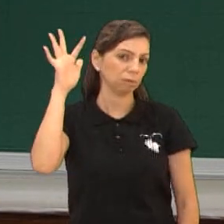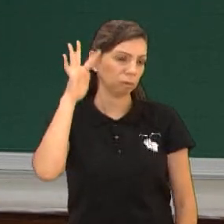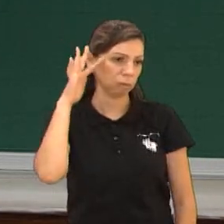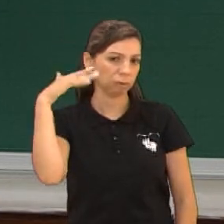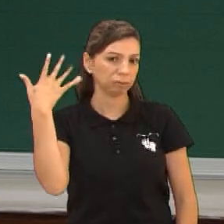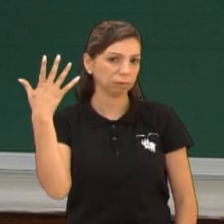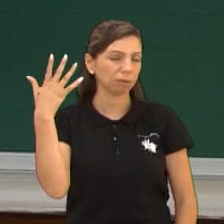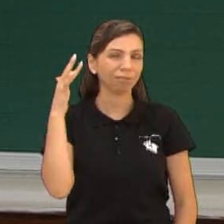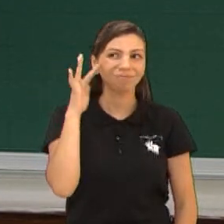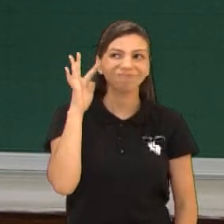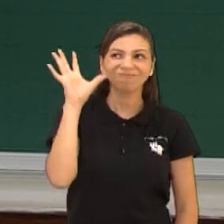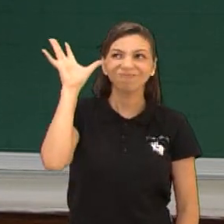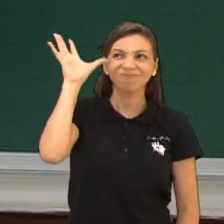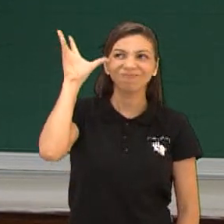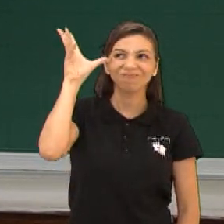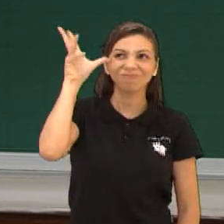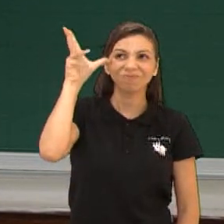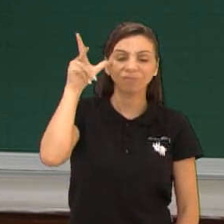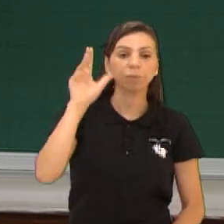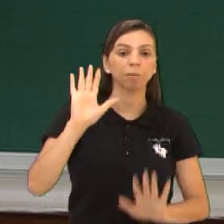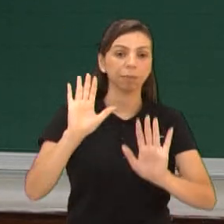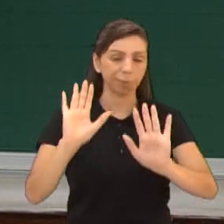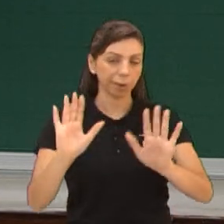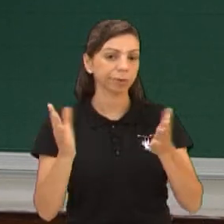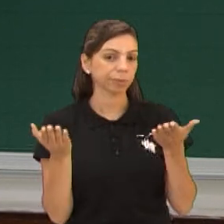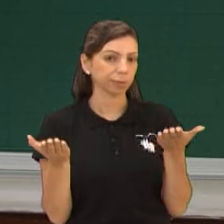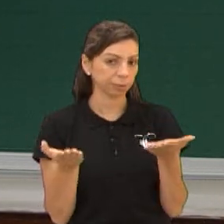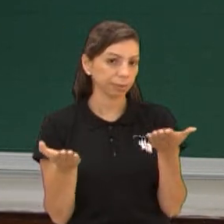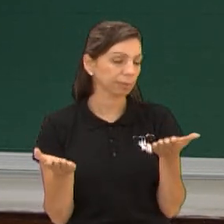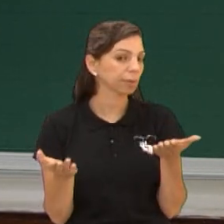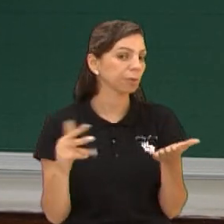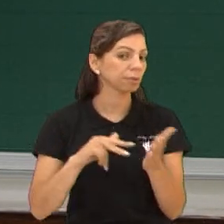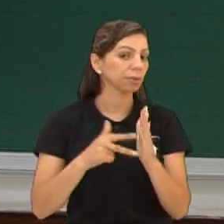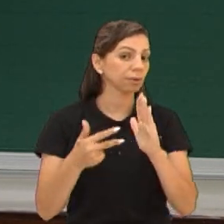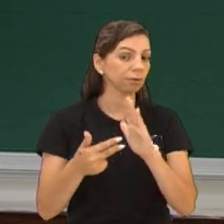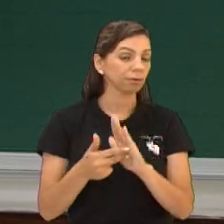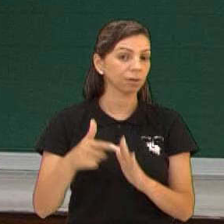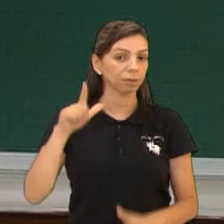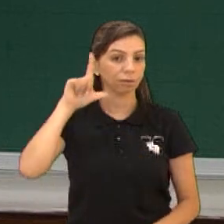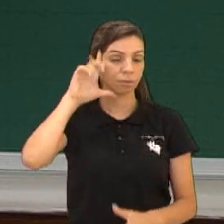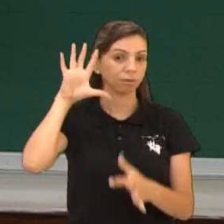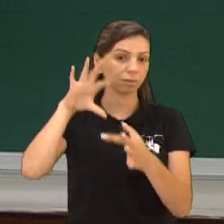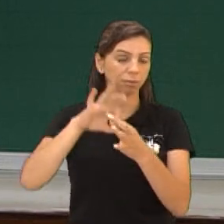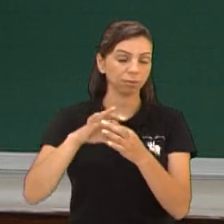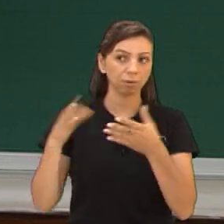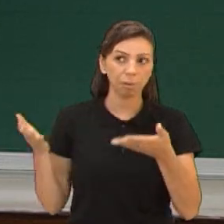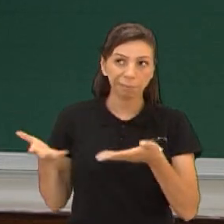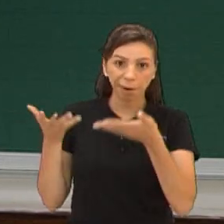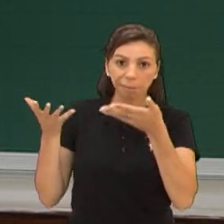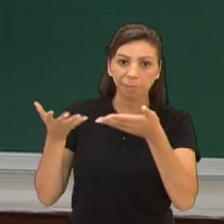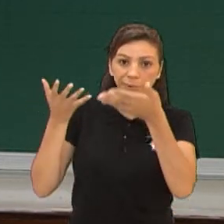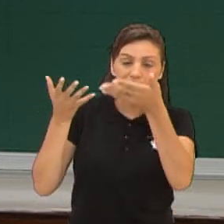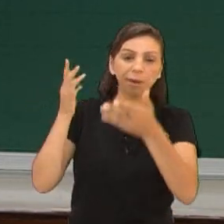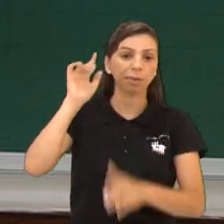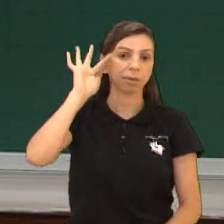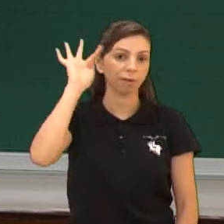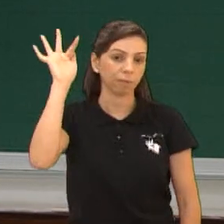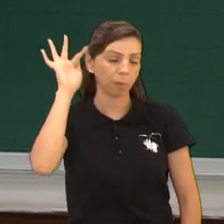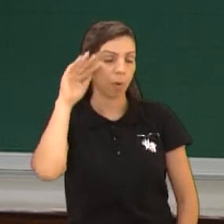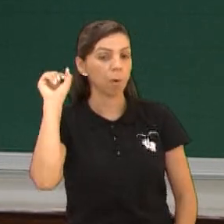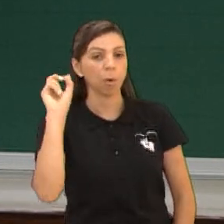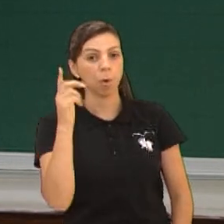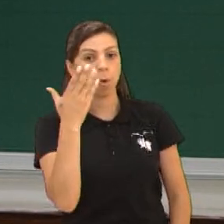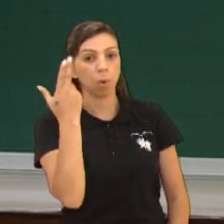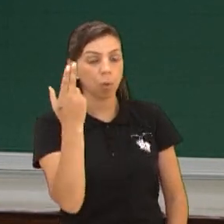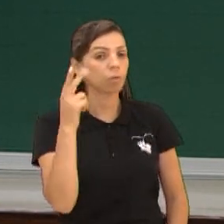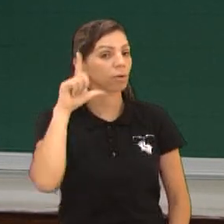com divagação mental né então o que que a lógica ajuda na filosofia o que a loja